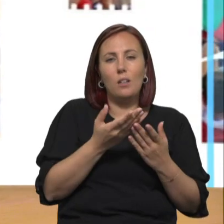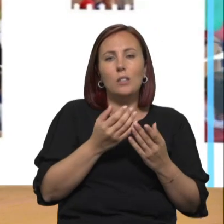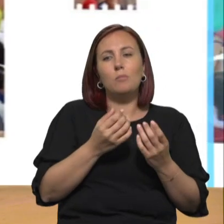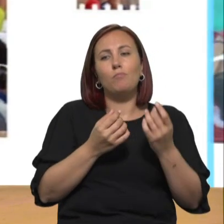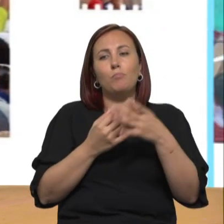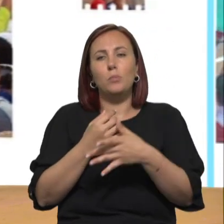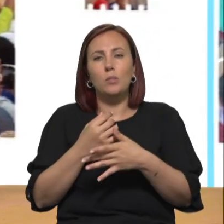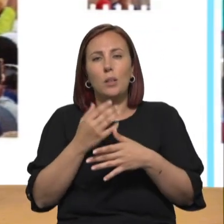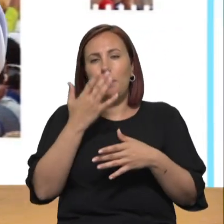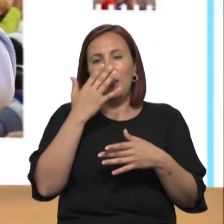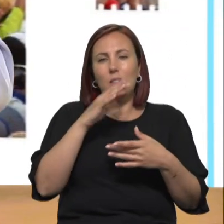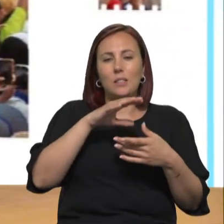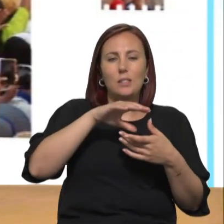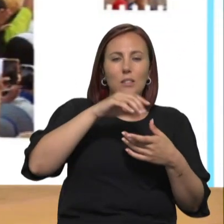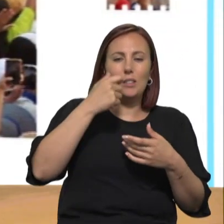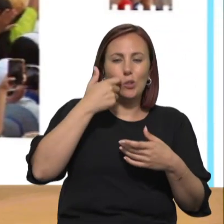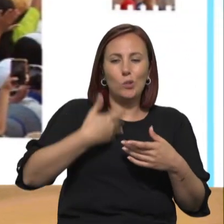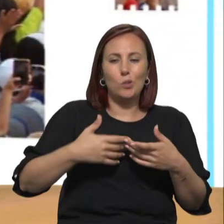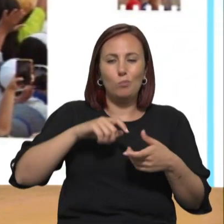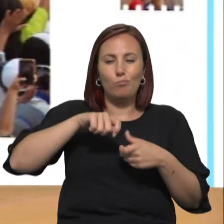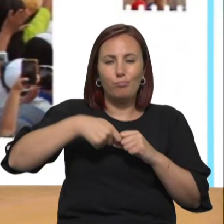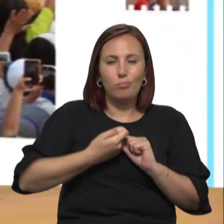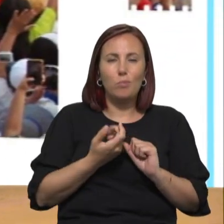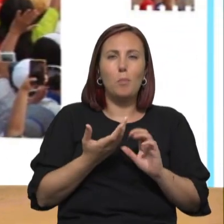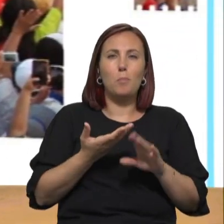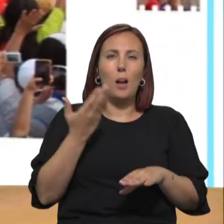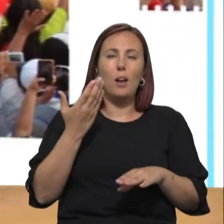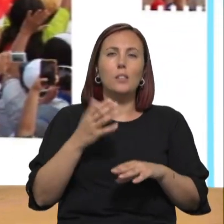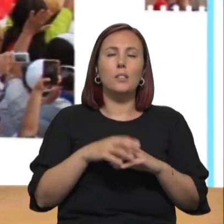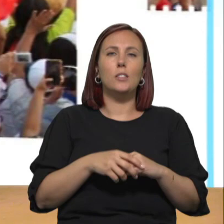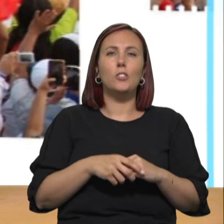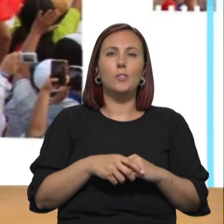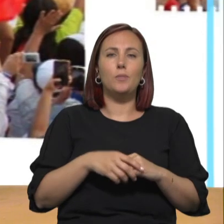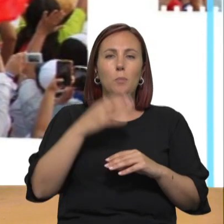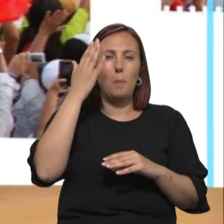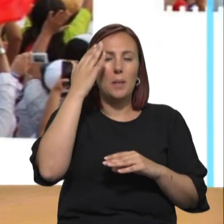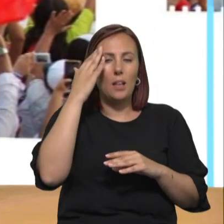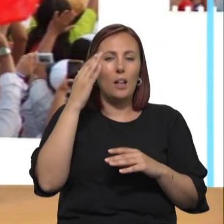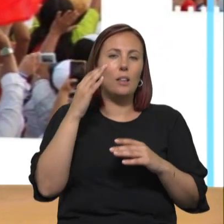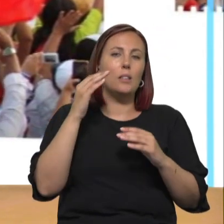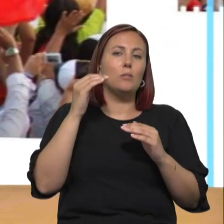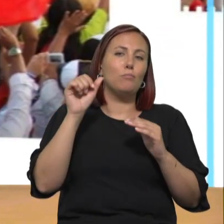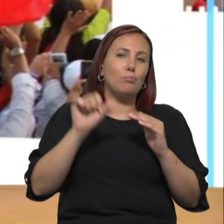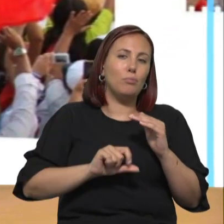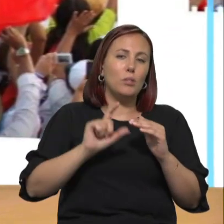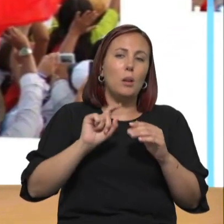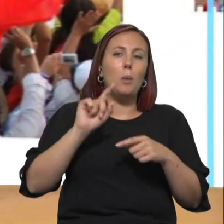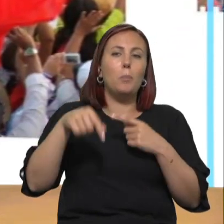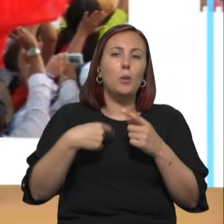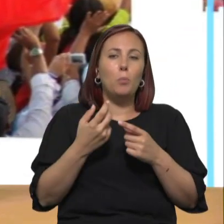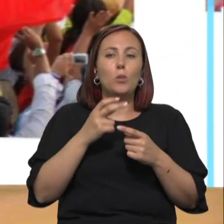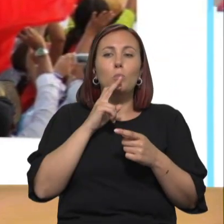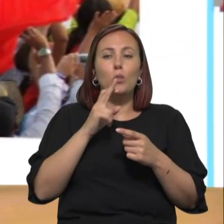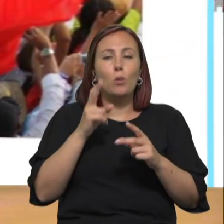mais destrutivas no seu físico, na sua mentalidade, para depois encontrar-se uma